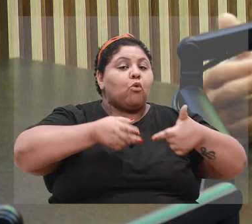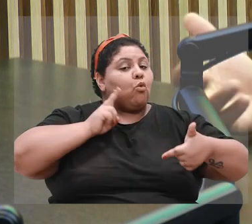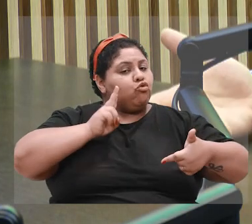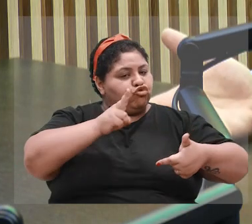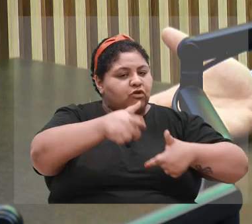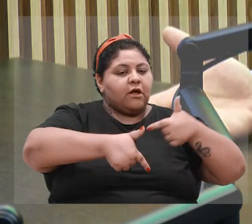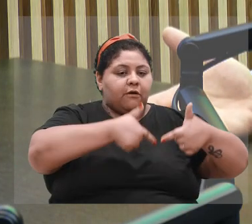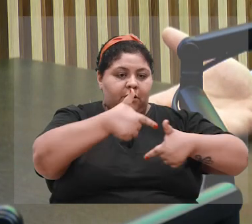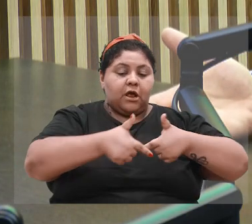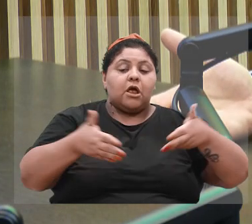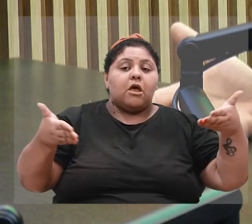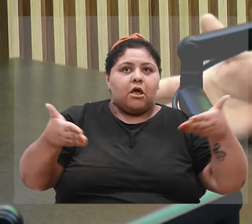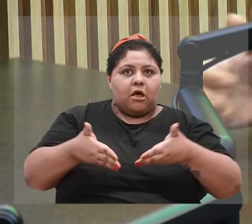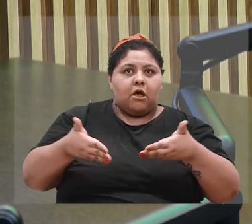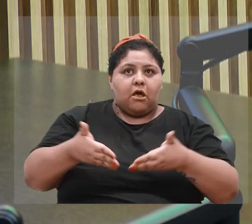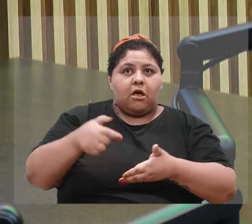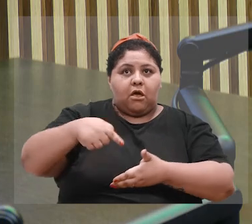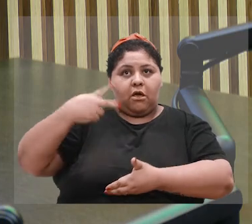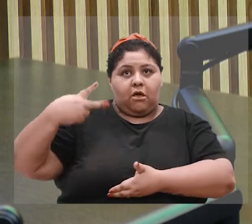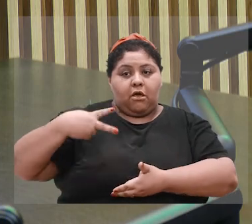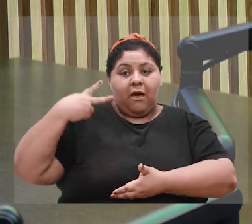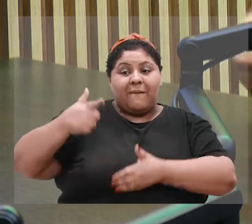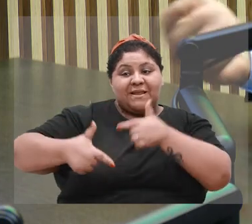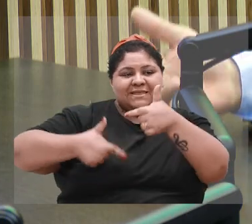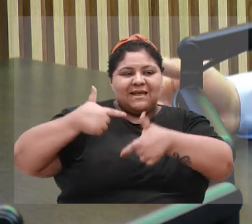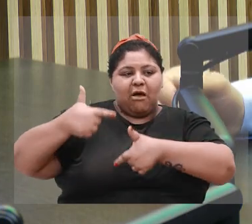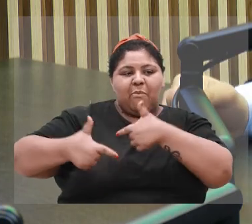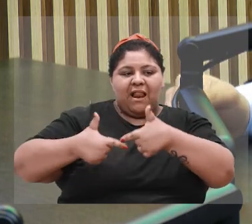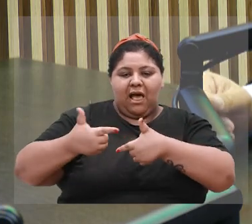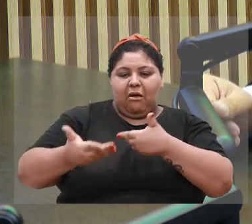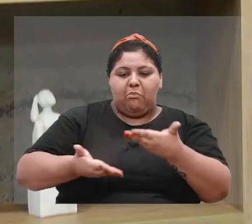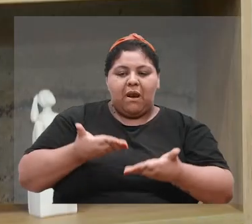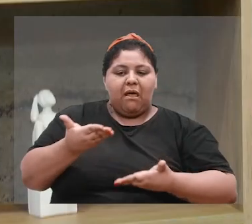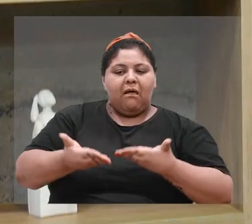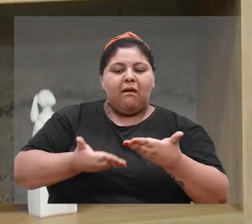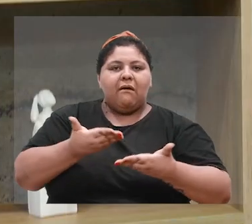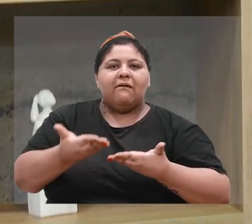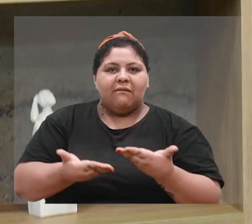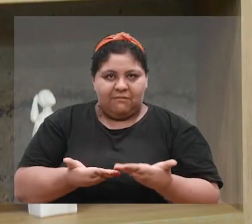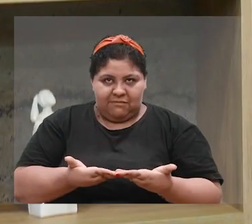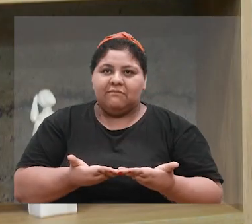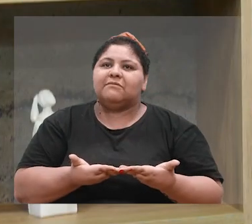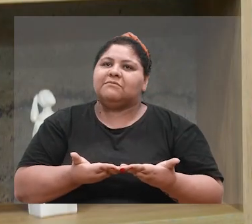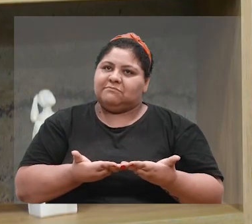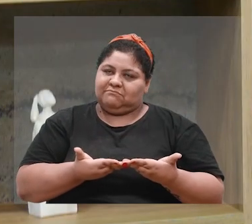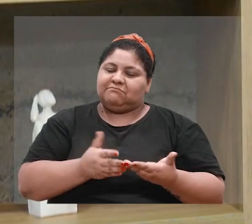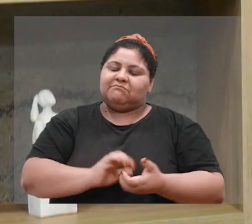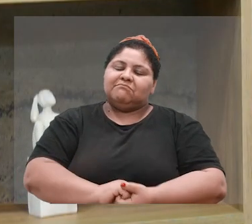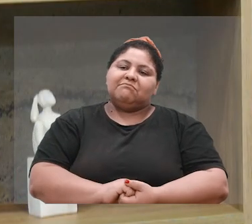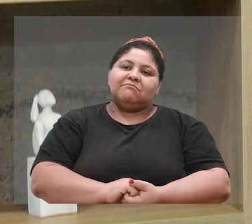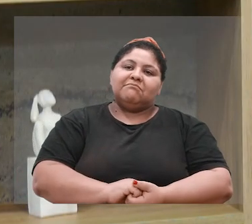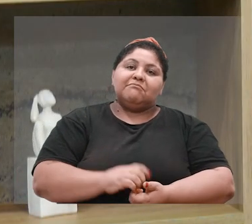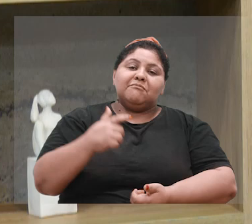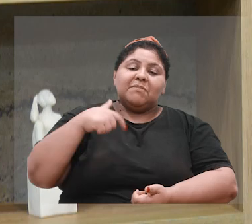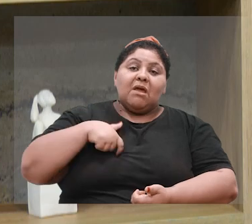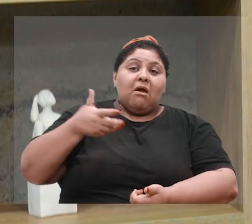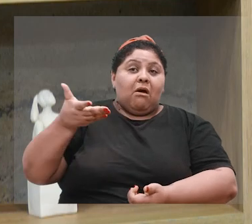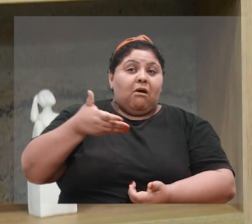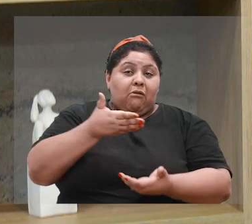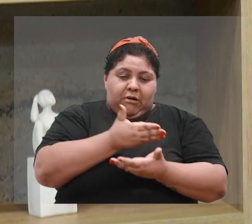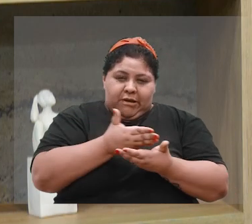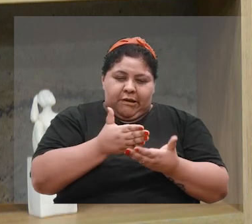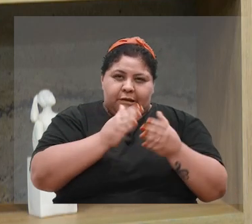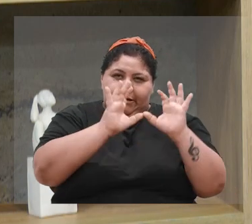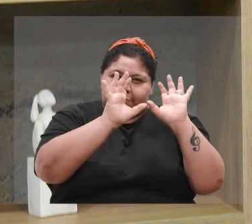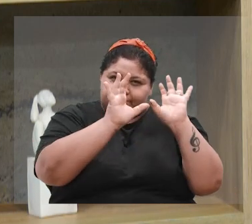vereador para servir. Né? Eu sou um servidor para servir a população. Eu queria entrar num ponto delicado, que é delicado no bom